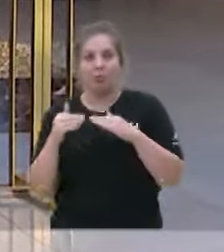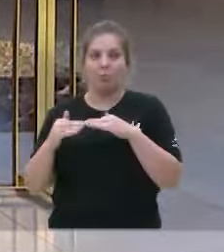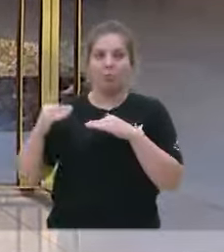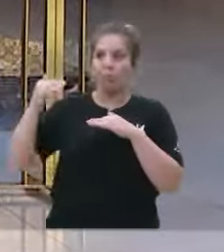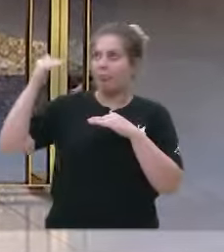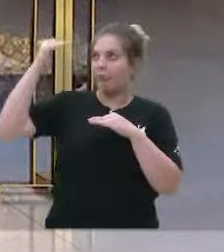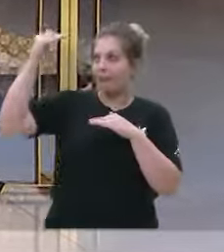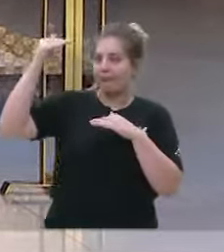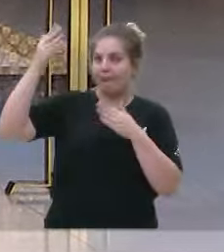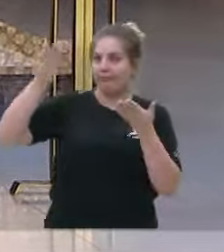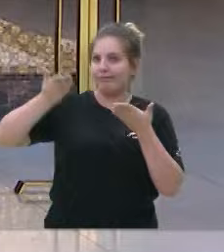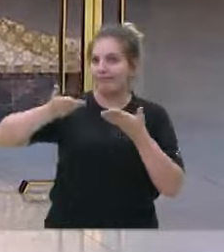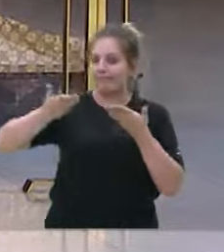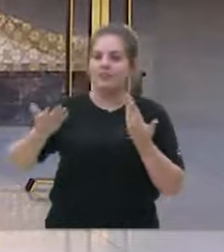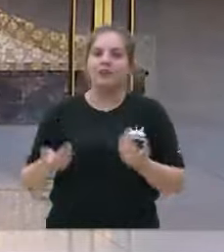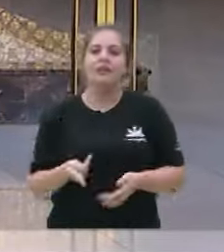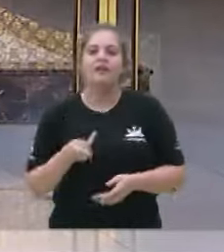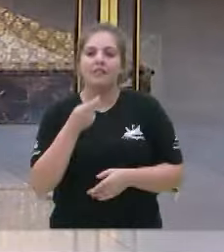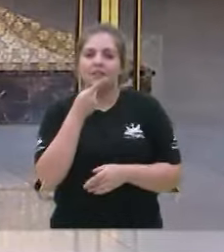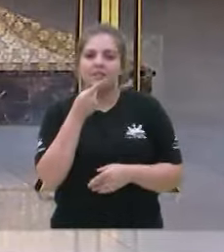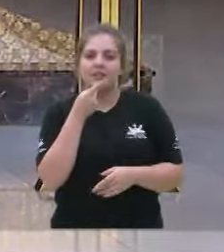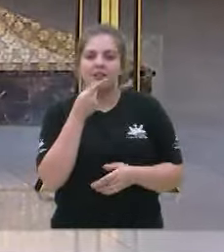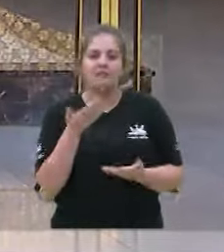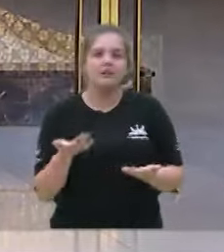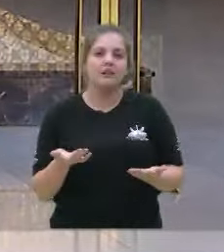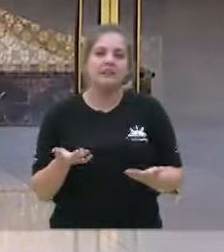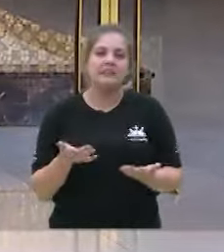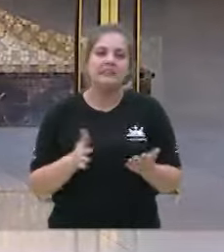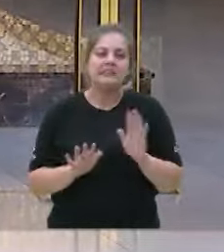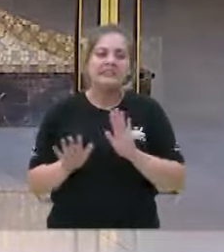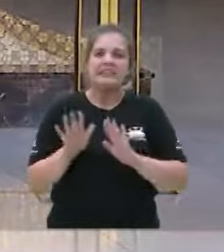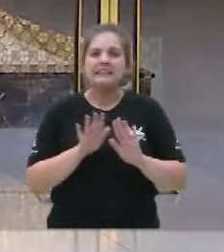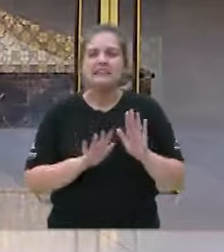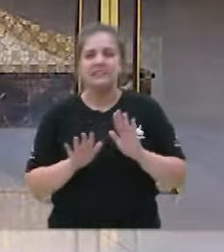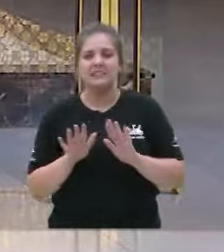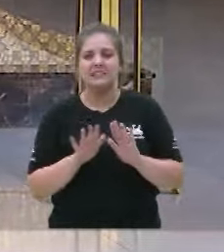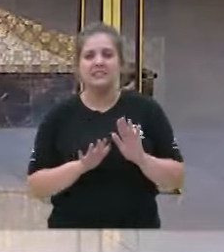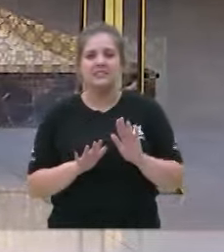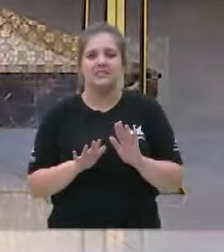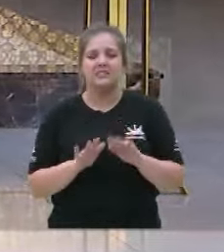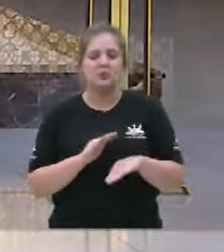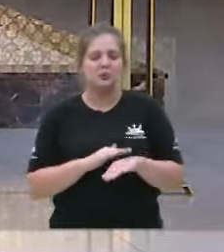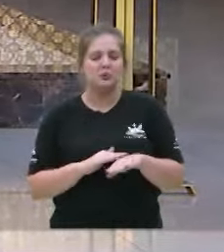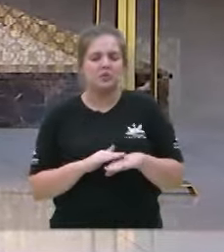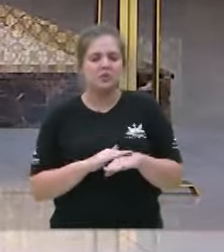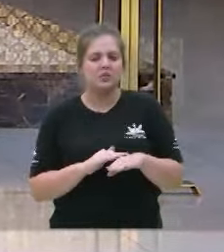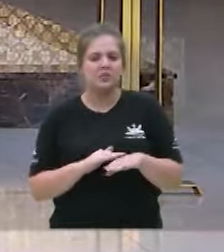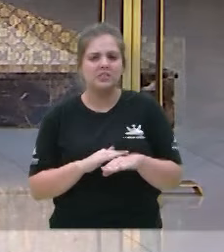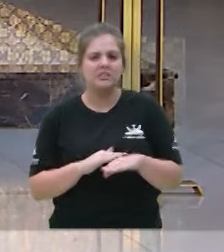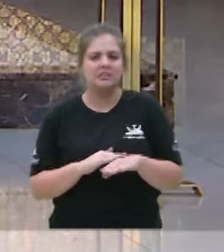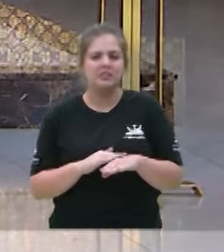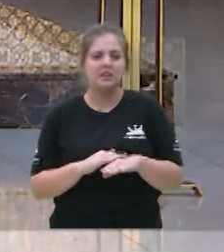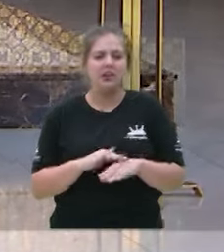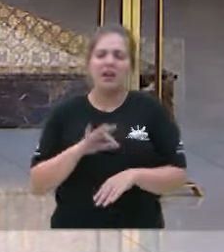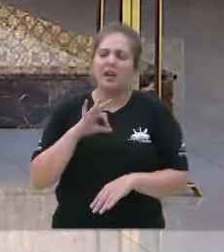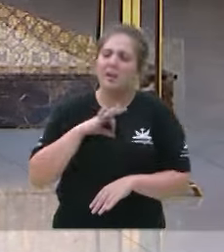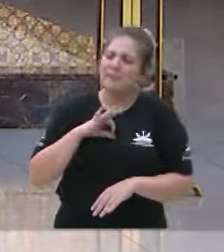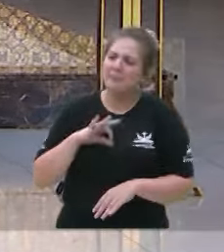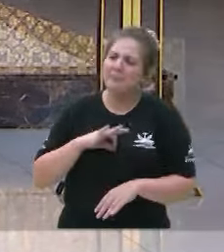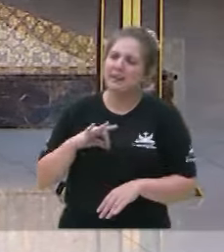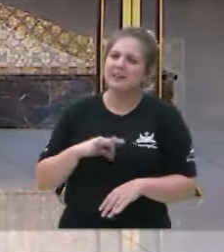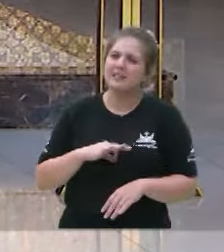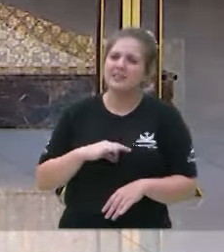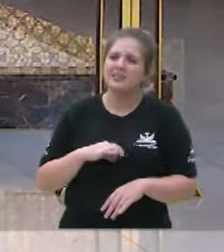marmanjão dizem assim às vezes em uma conversa em um diálogo Padre